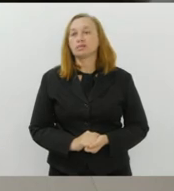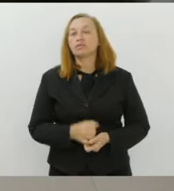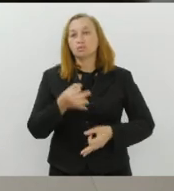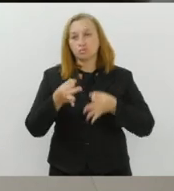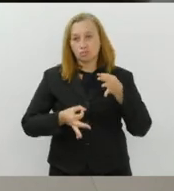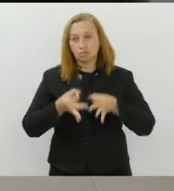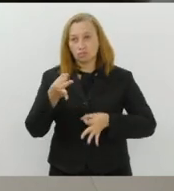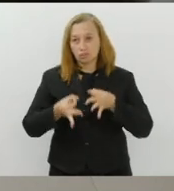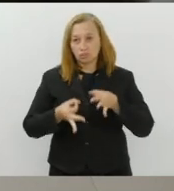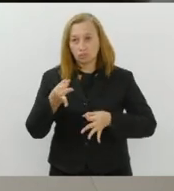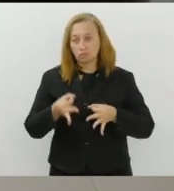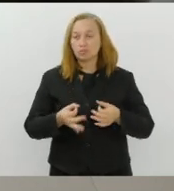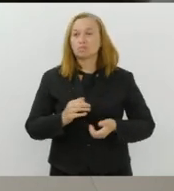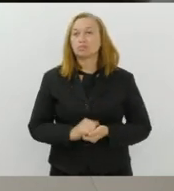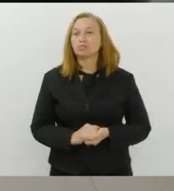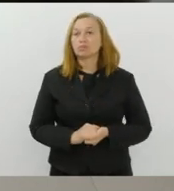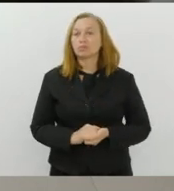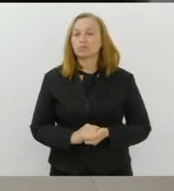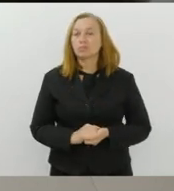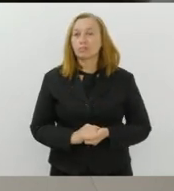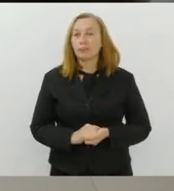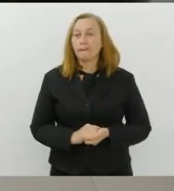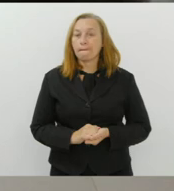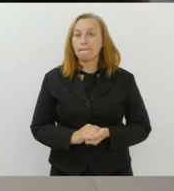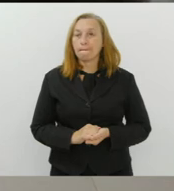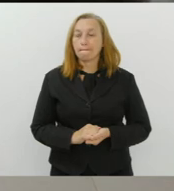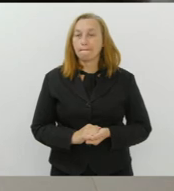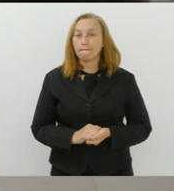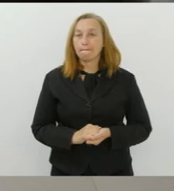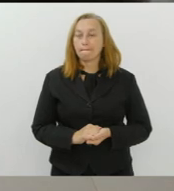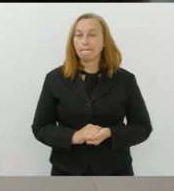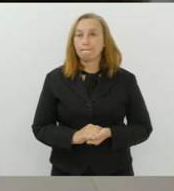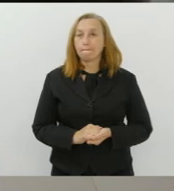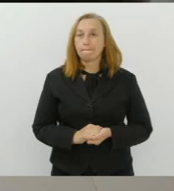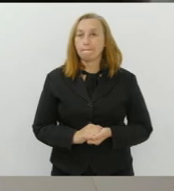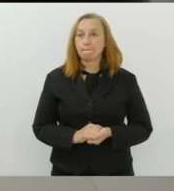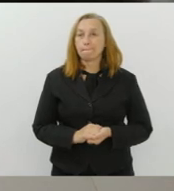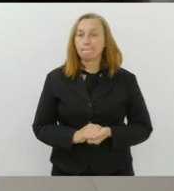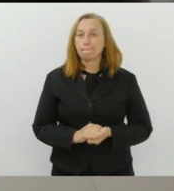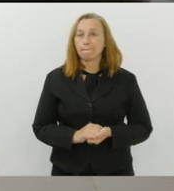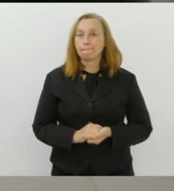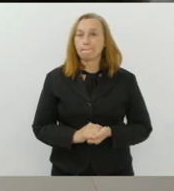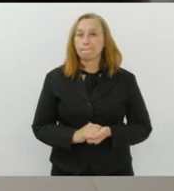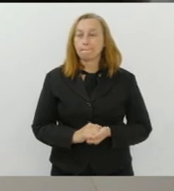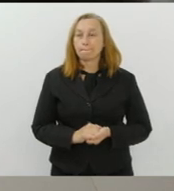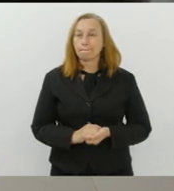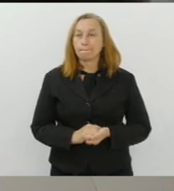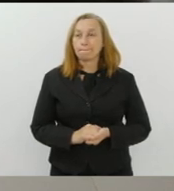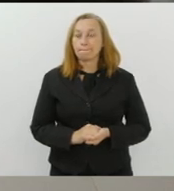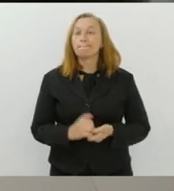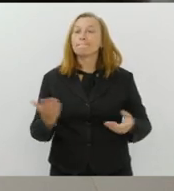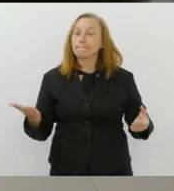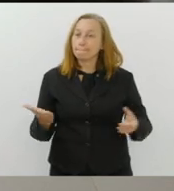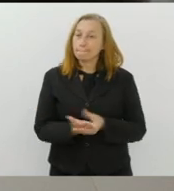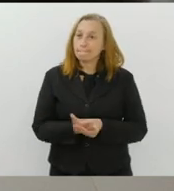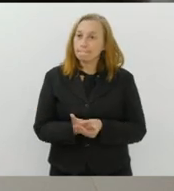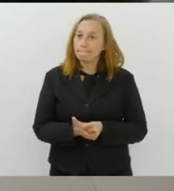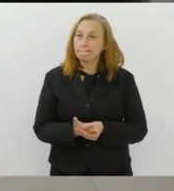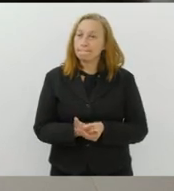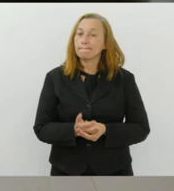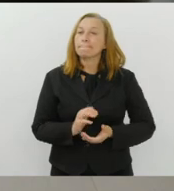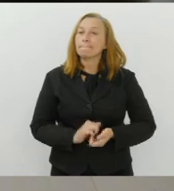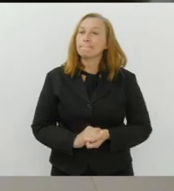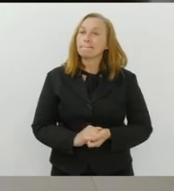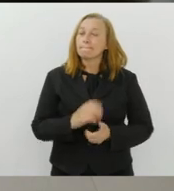jurisdição, né, da, da prestação jurisdicional da, da, dessa parte do, dos processos que estão transitados